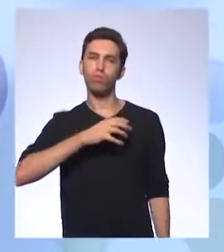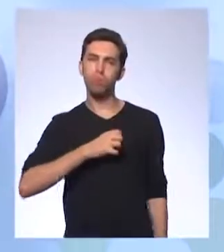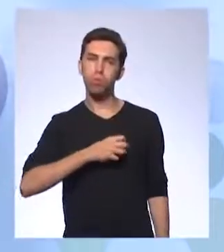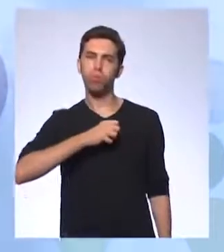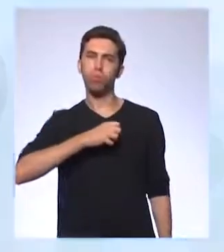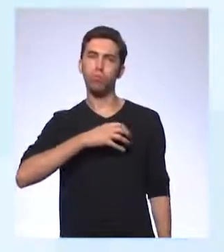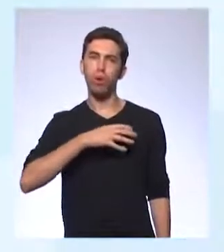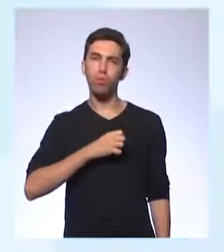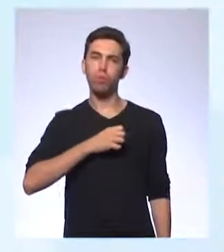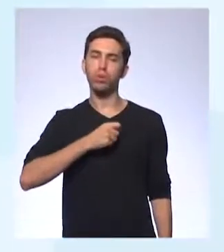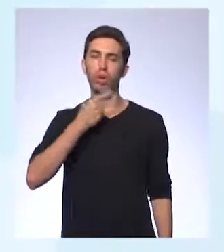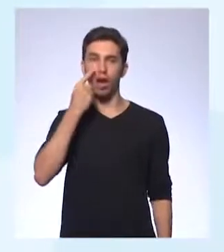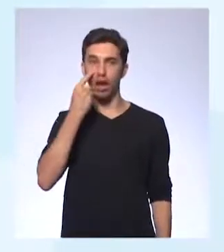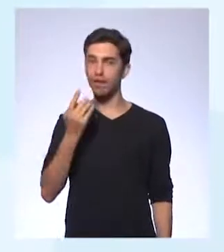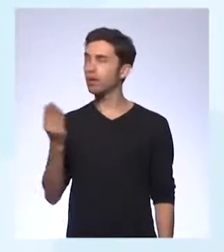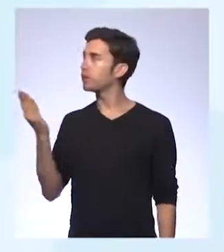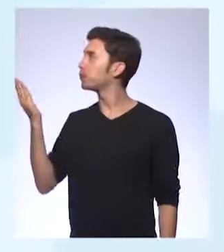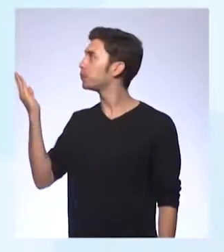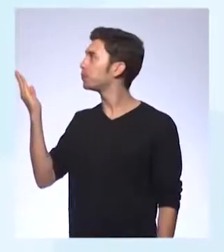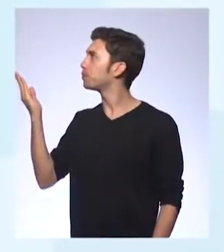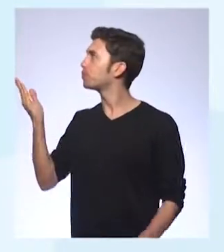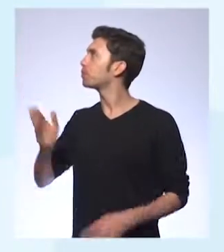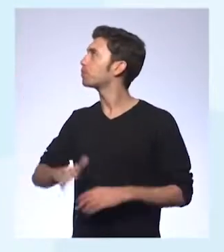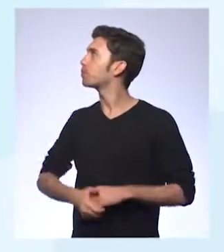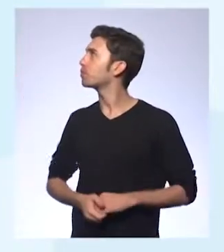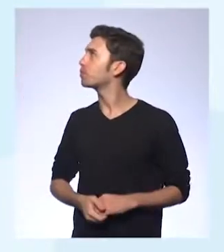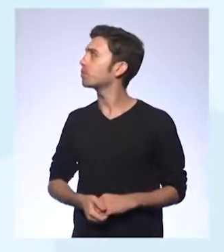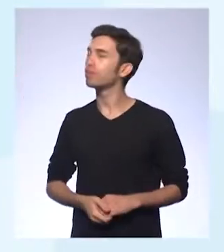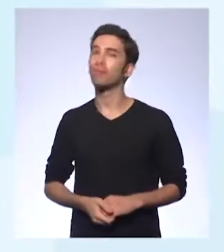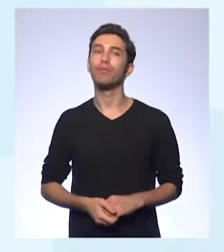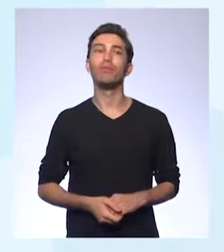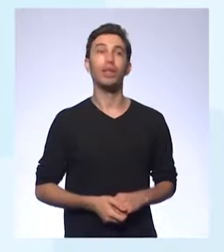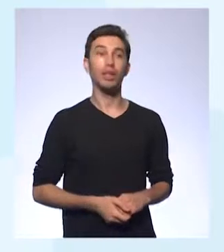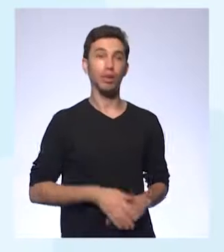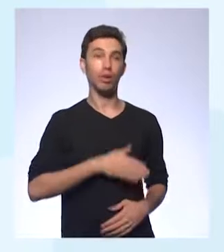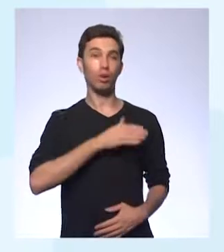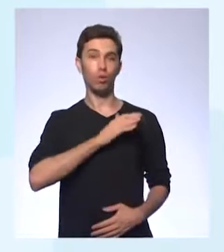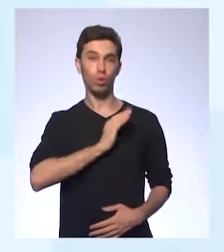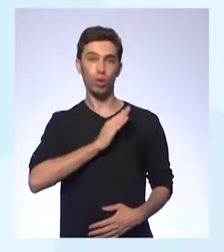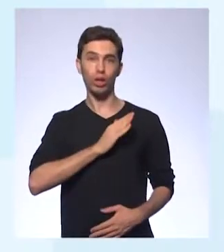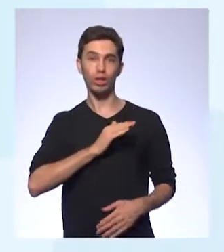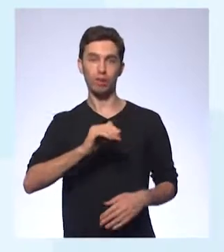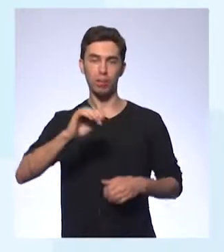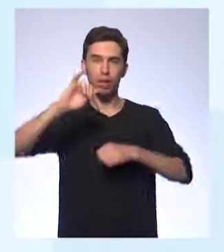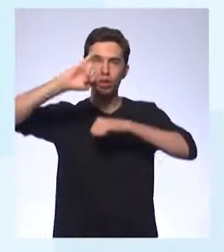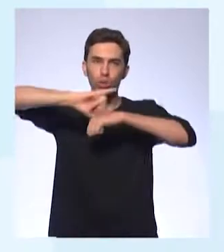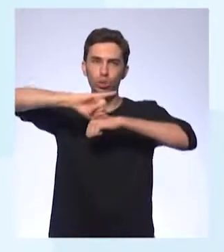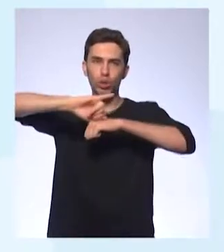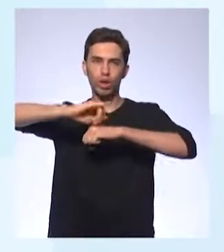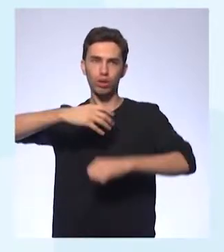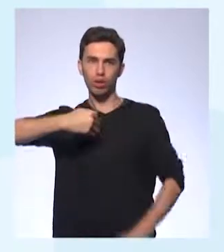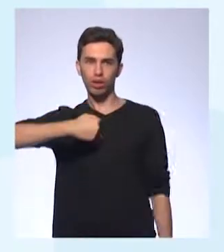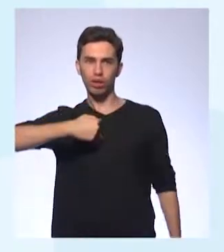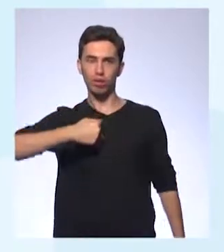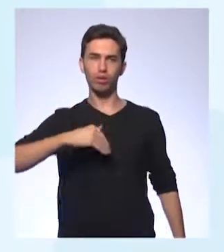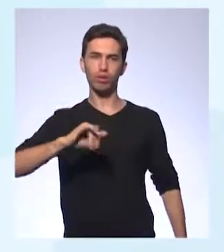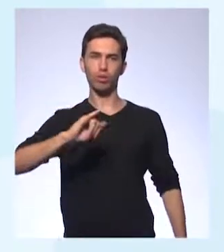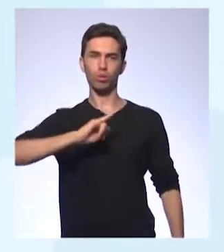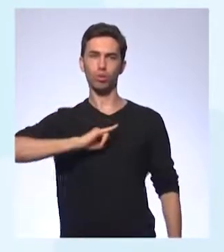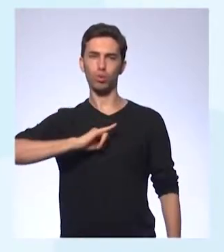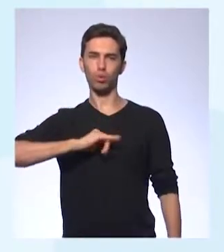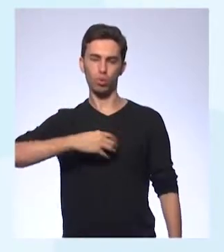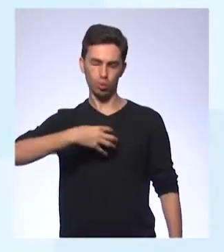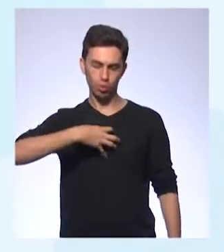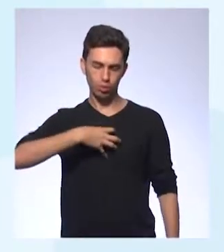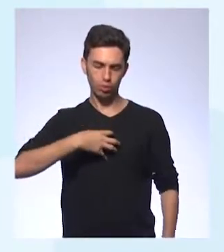sistema cardiovascular para você observar, olha só. Então o coração que está aí no centro do peito, né? O coração fica no